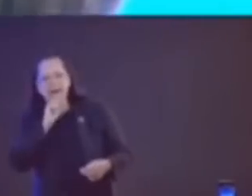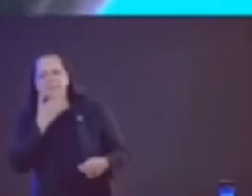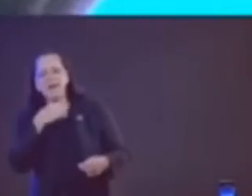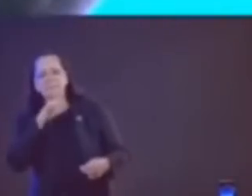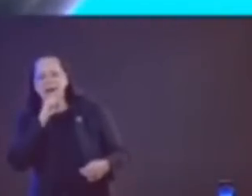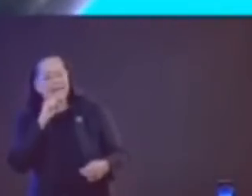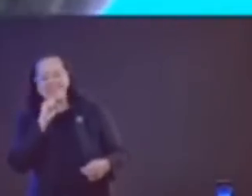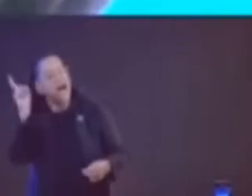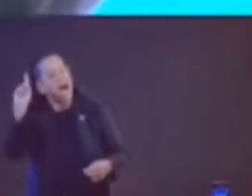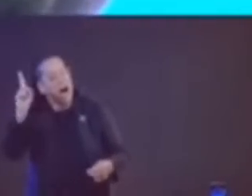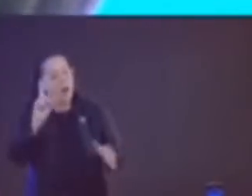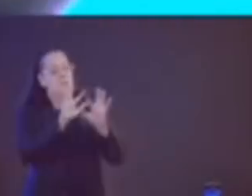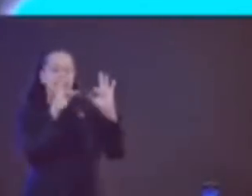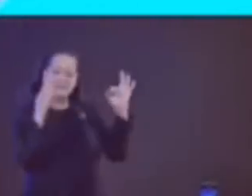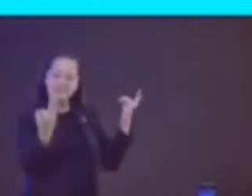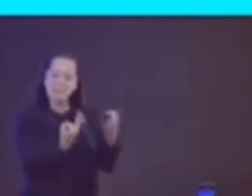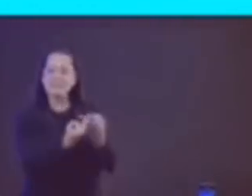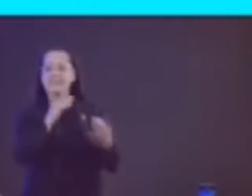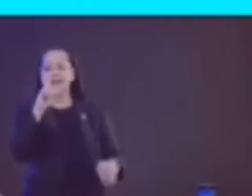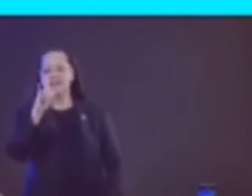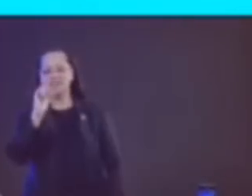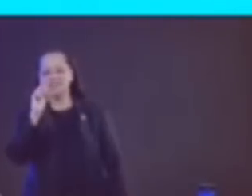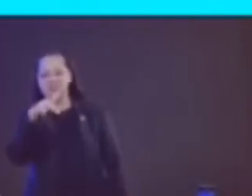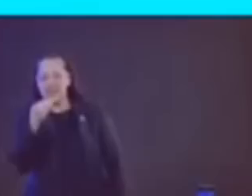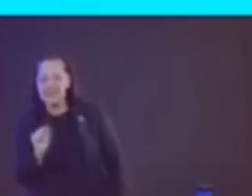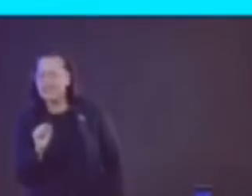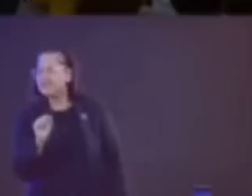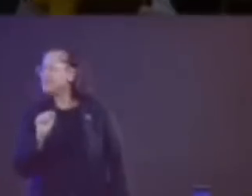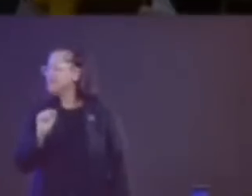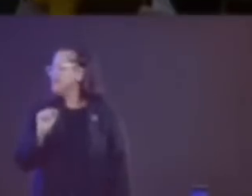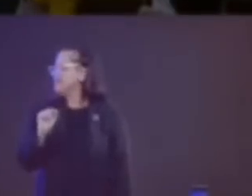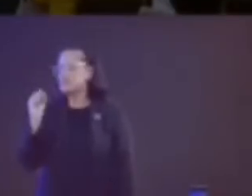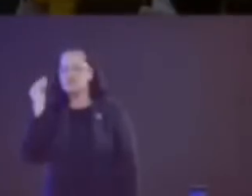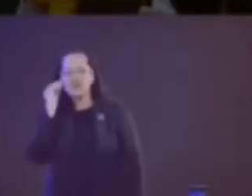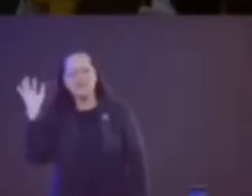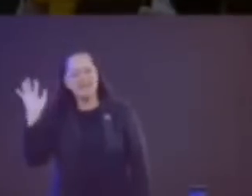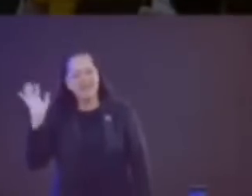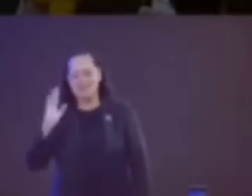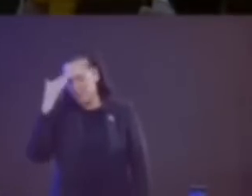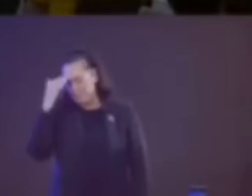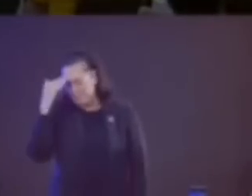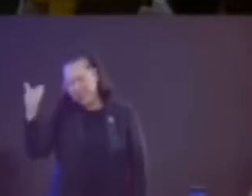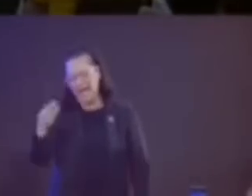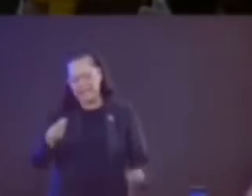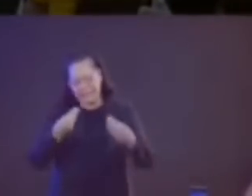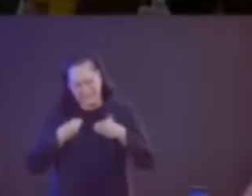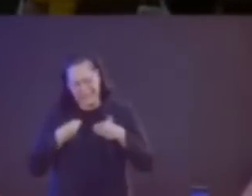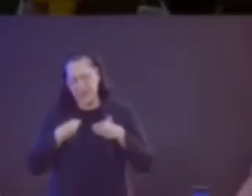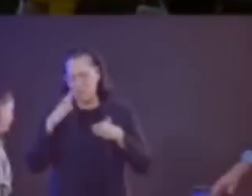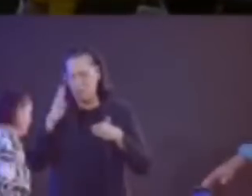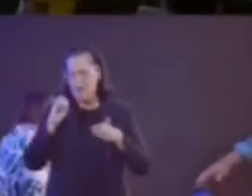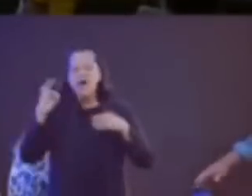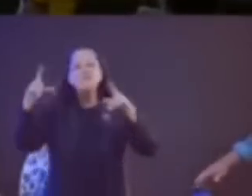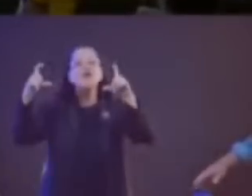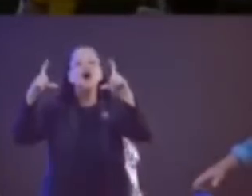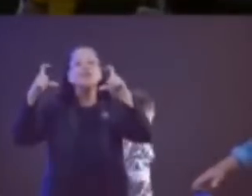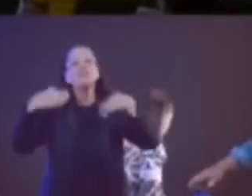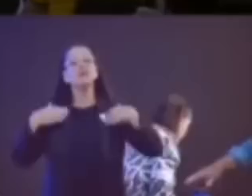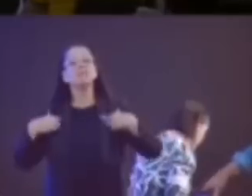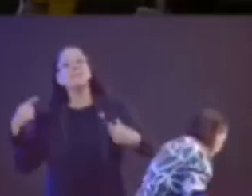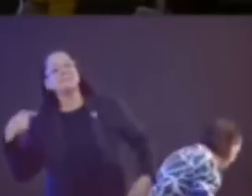filho Juliano, que ele pediu pro filho muito Juliano. Fazer uma foto com você. Tá bom, a gente vai fazer uma foto. Beijo, obrigada pela botina. É, a foto. A foto.